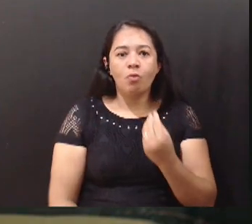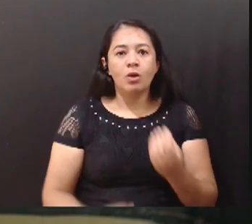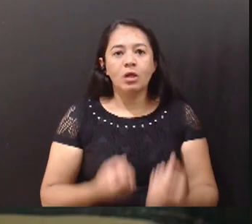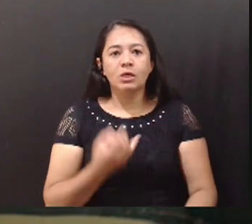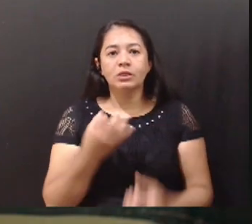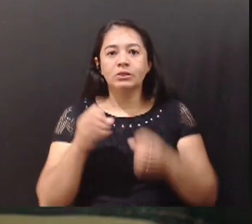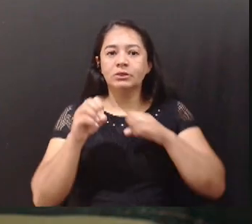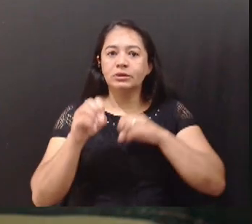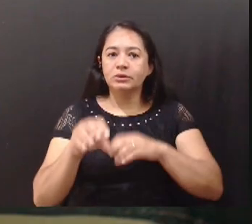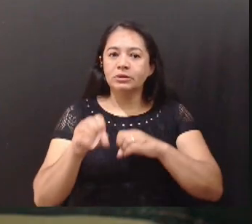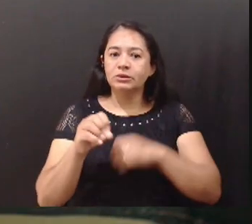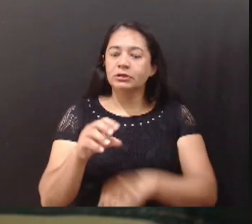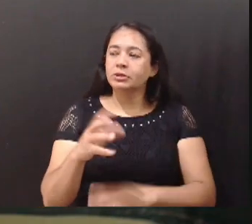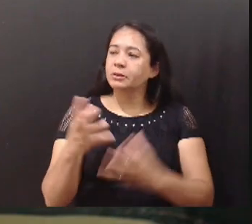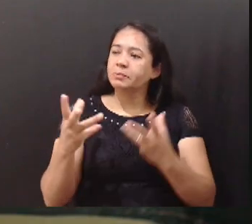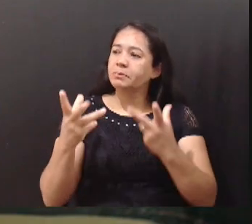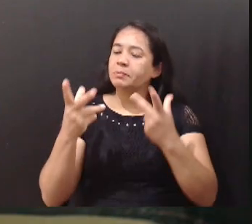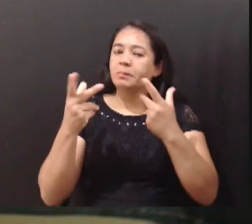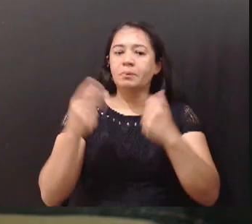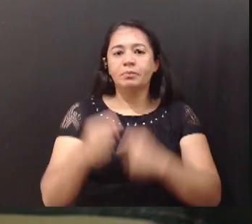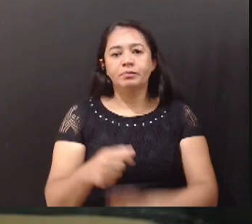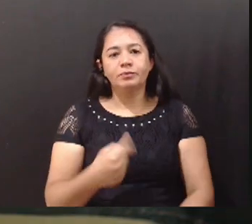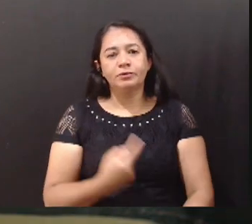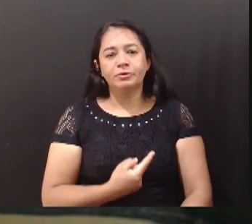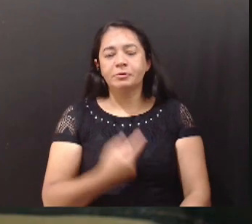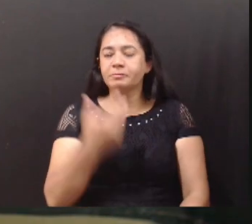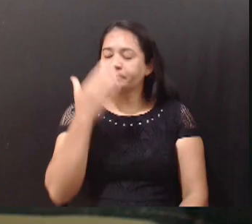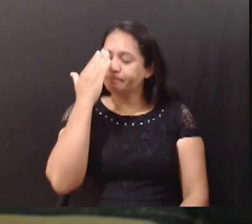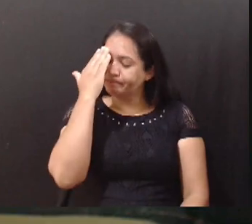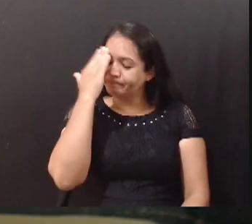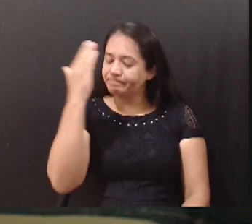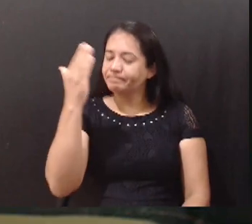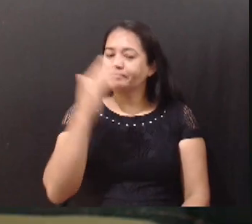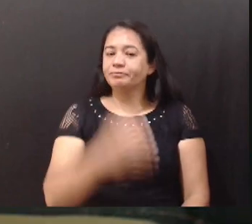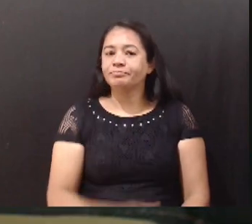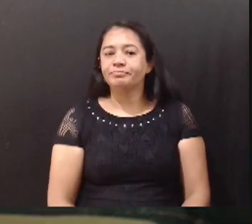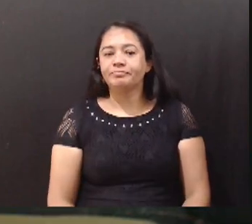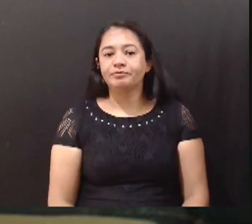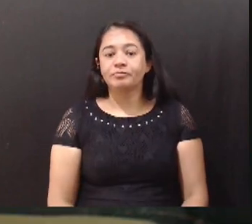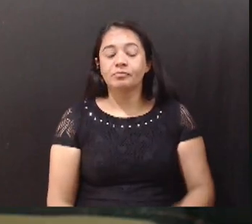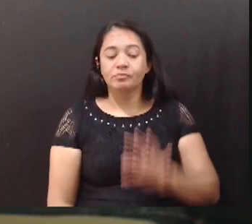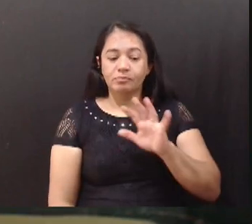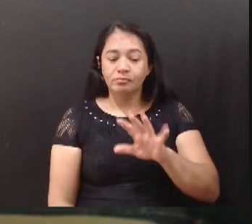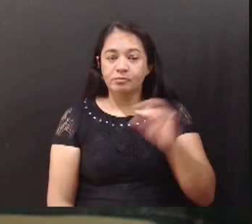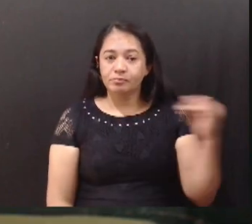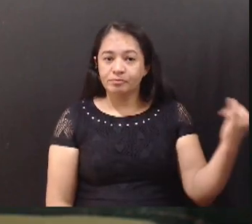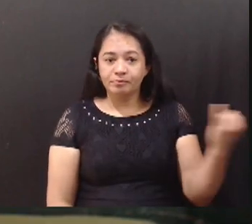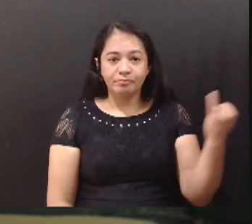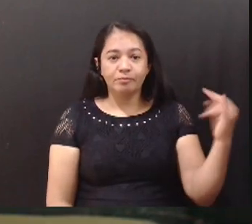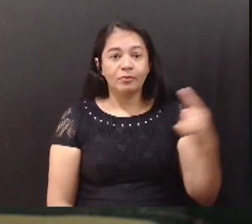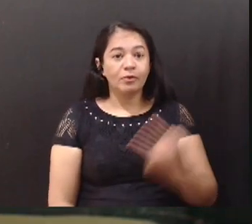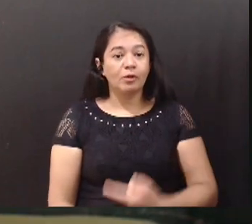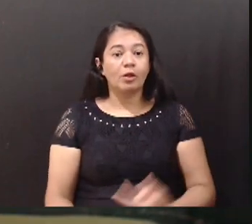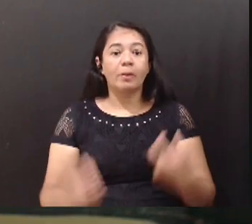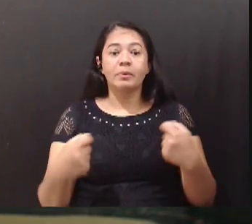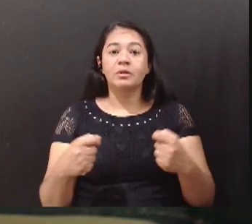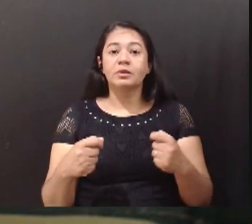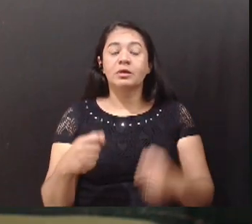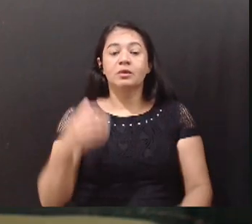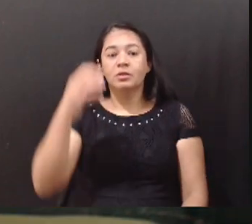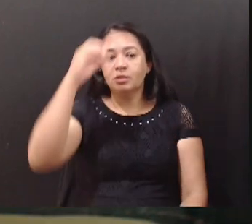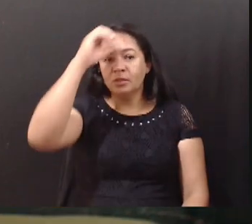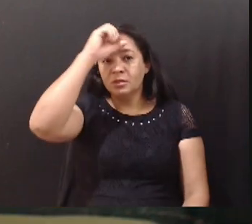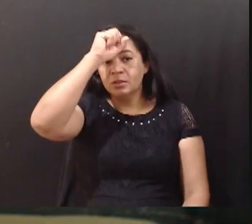que coisa maravilhosa. Nossa, obrigada, viu? Muito obrigada, porque isso é muito importante. A gente precisa aprender sobre as nossas emoções, de